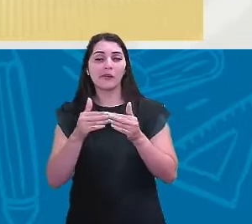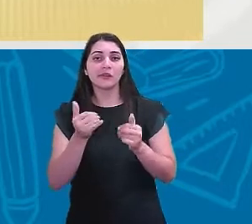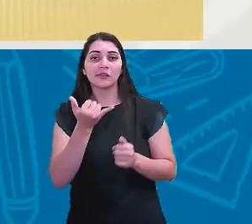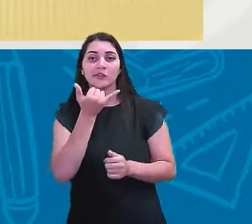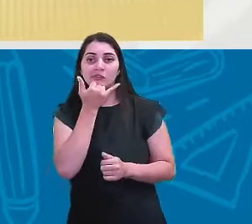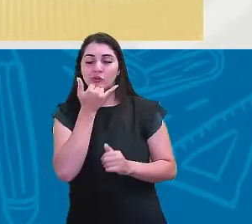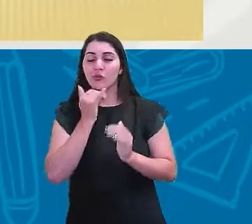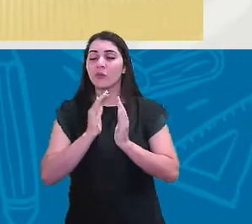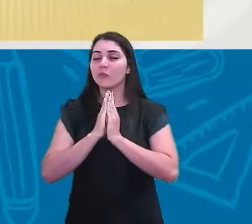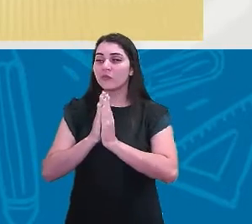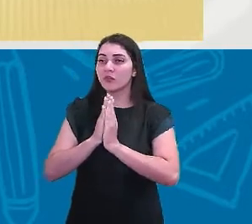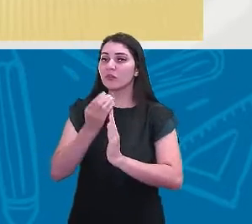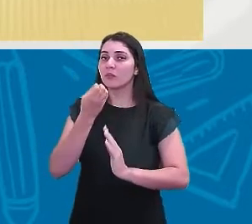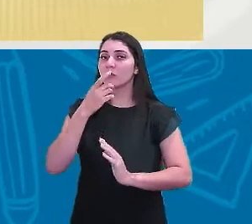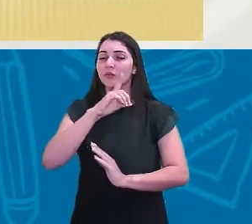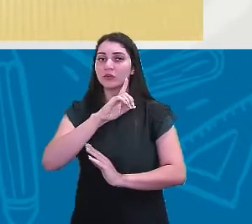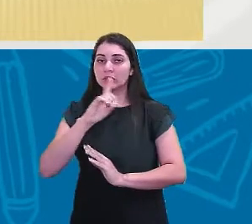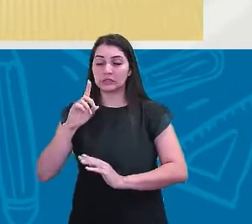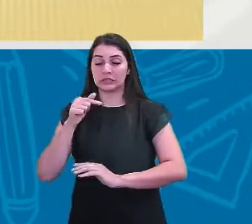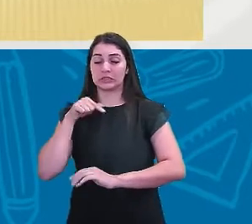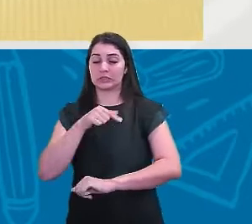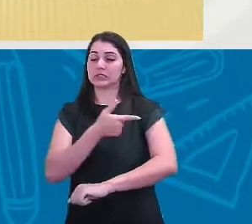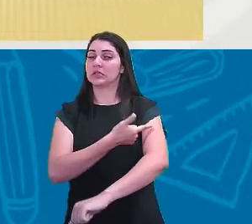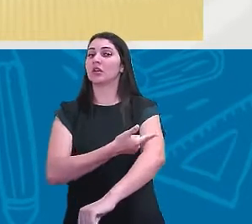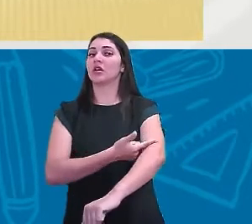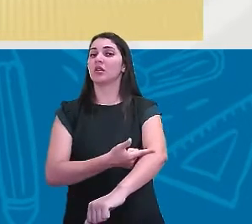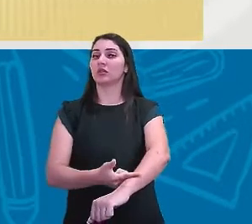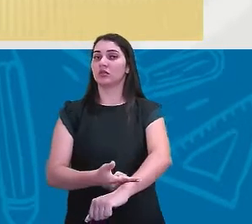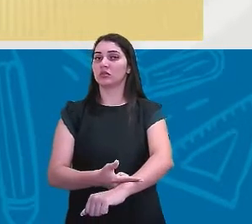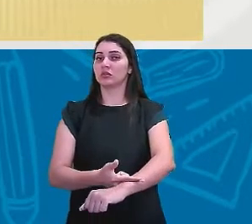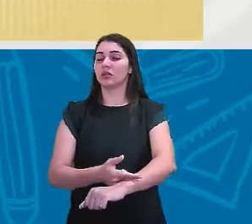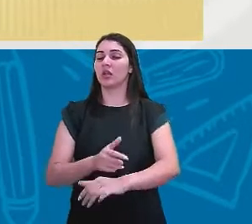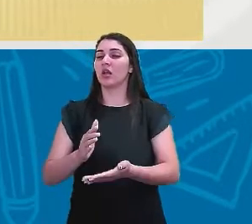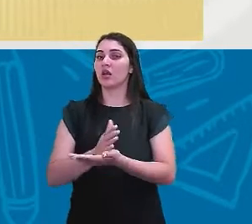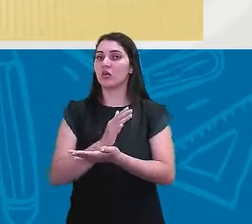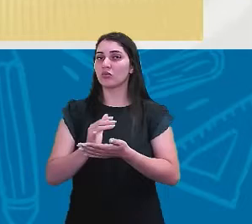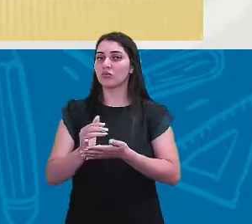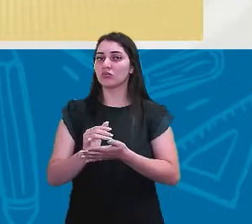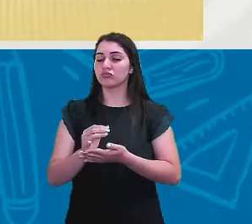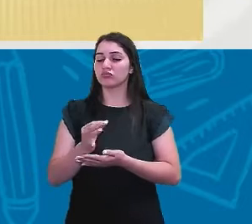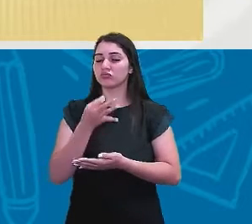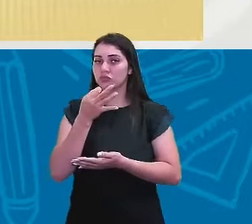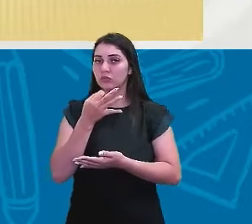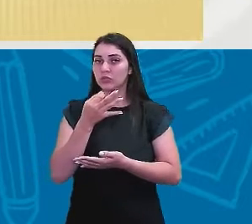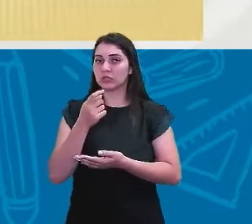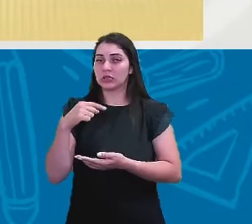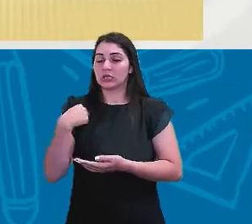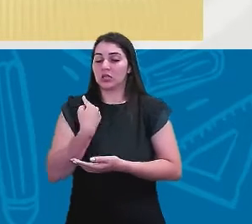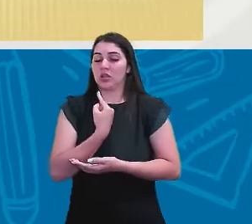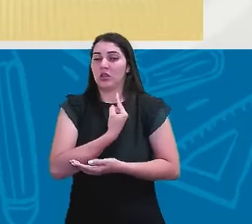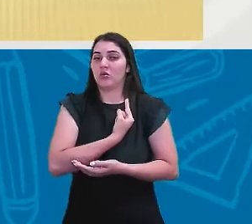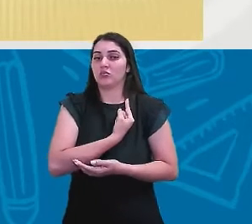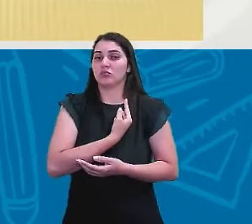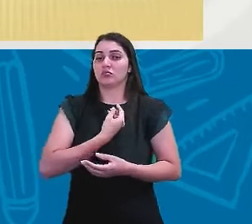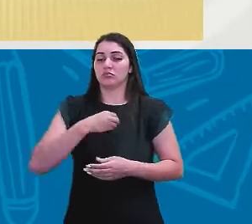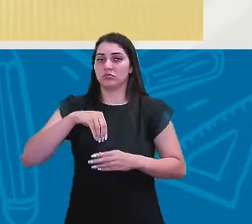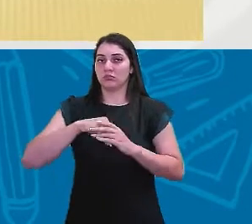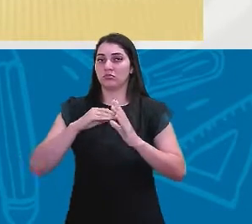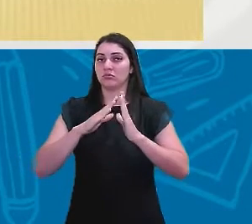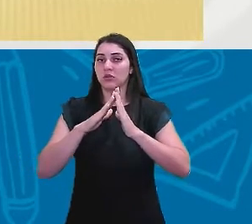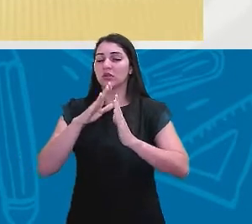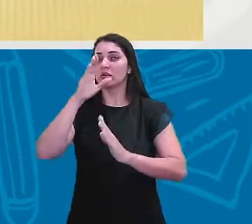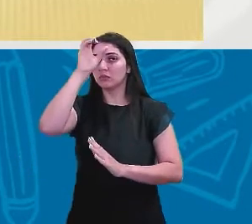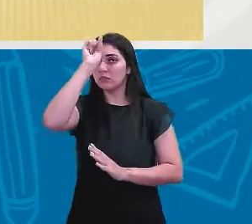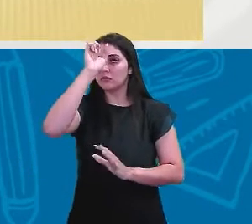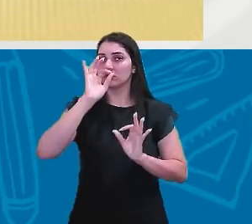dar um bom dia, ser educado. Certas atitudes a gente traz da nossa casa, tá certo?